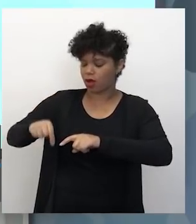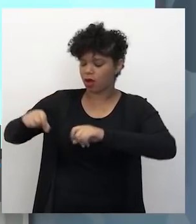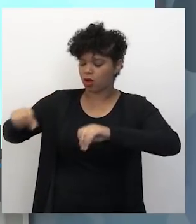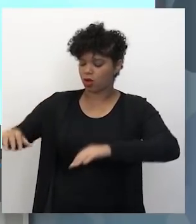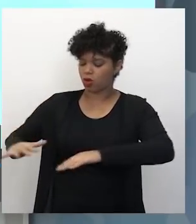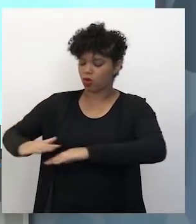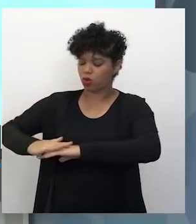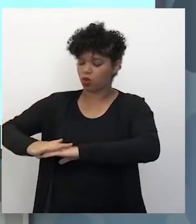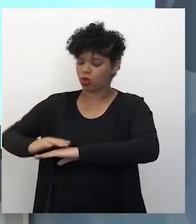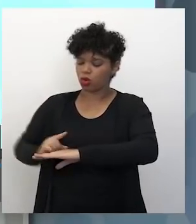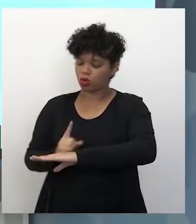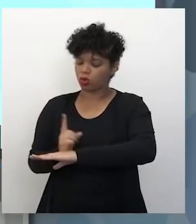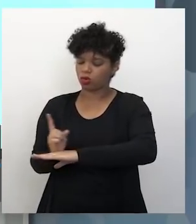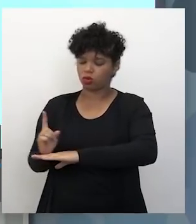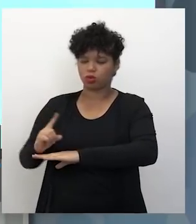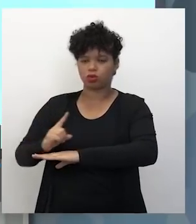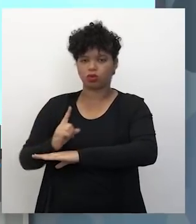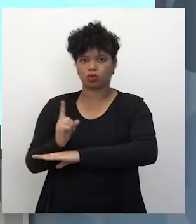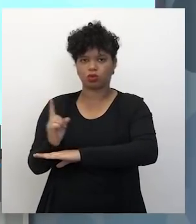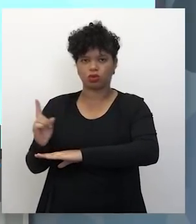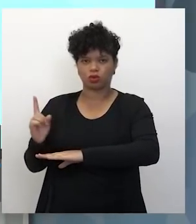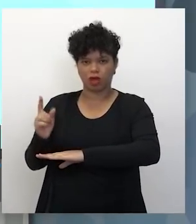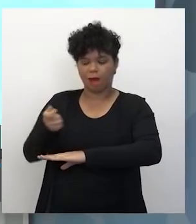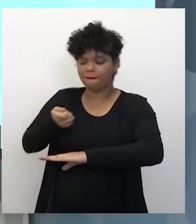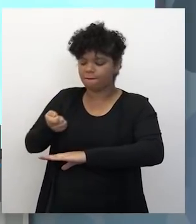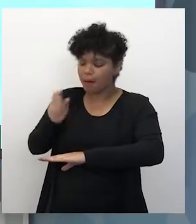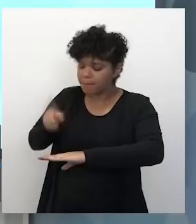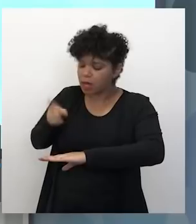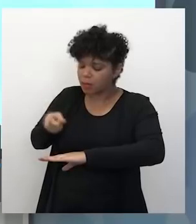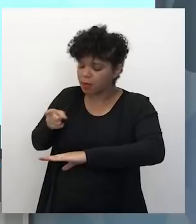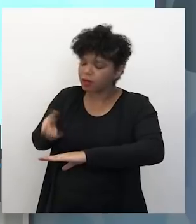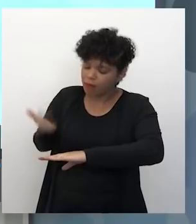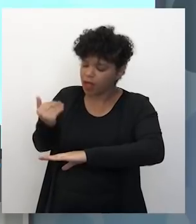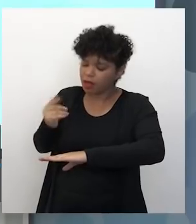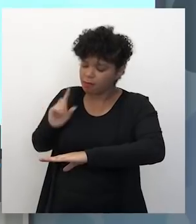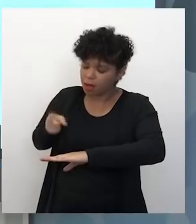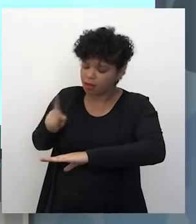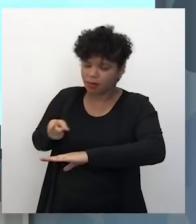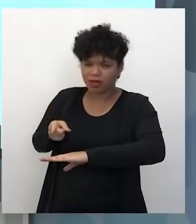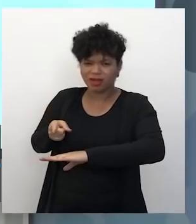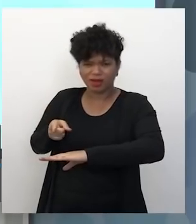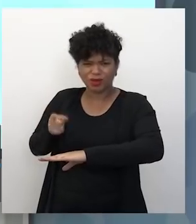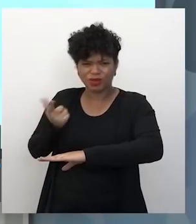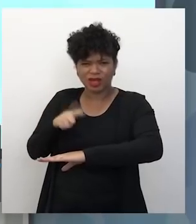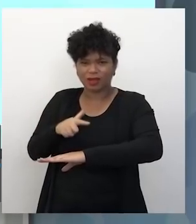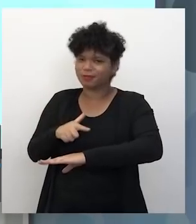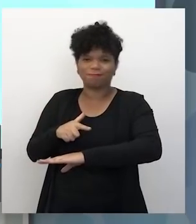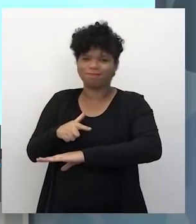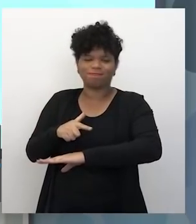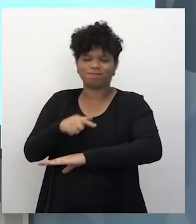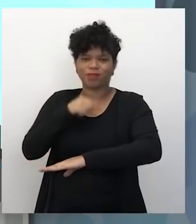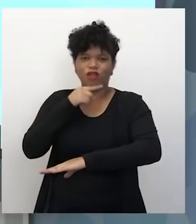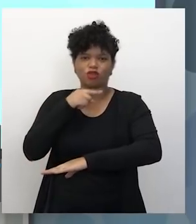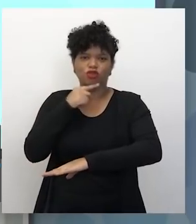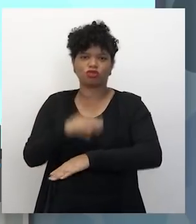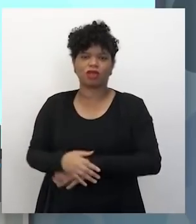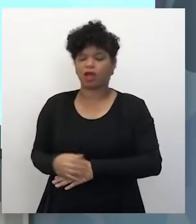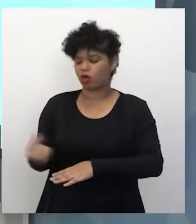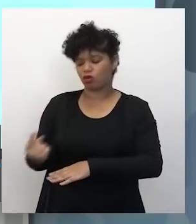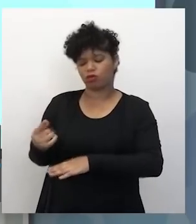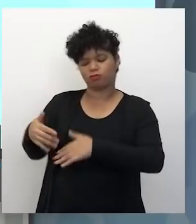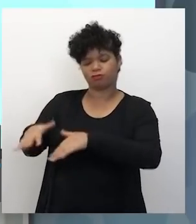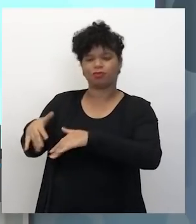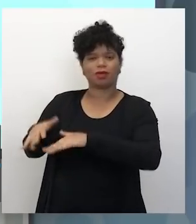não controlamos o tempo da natureza, mas o nosso tempo social, a nossa organização social, ela